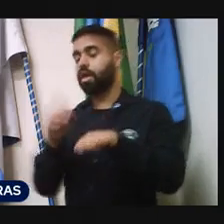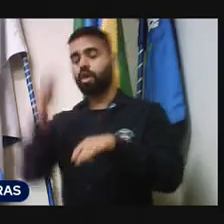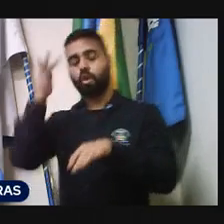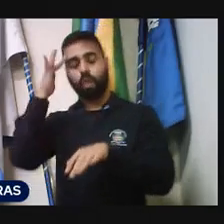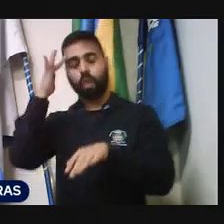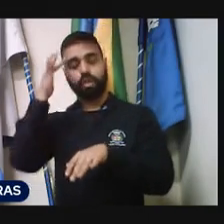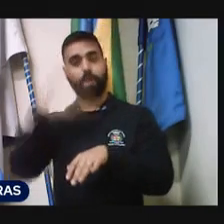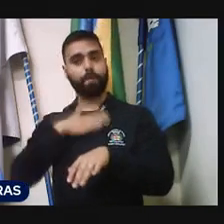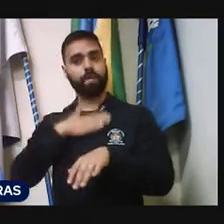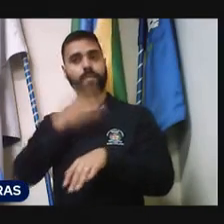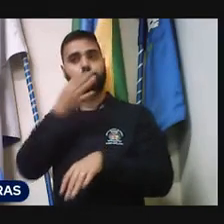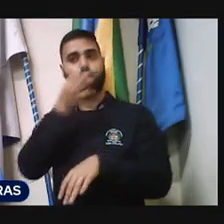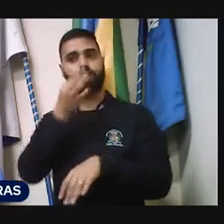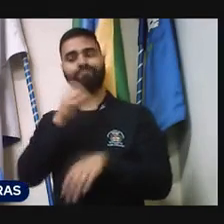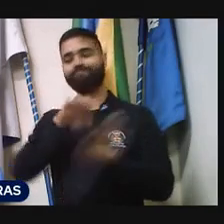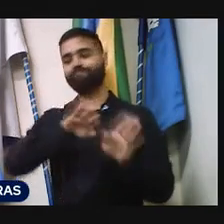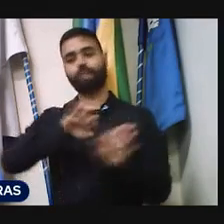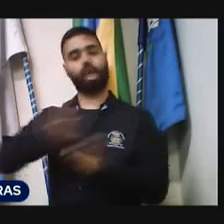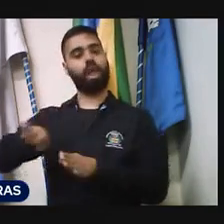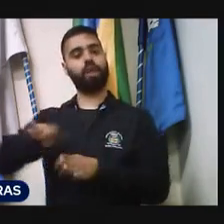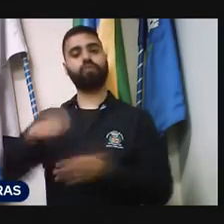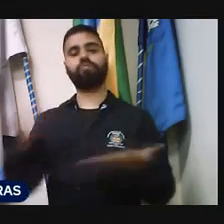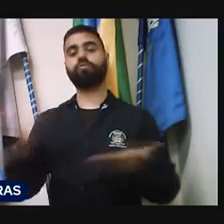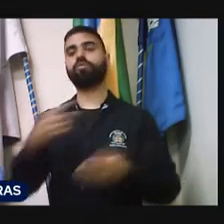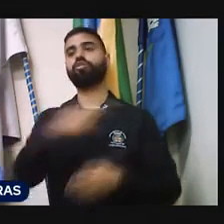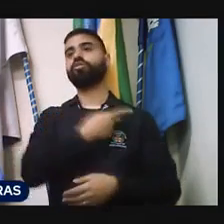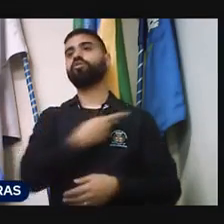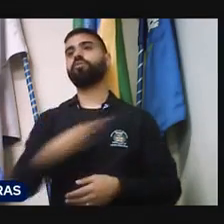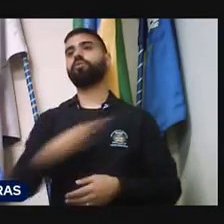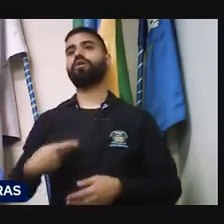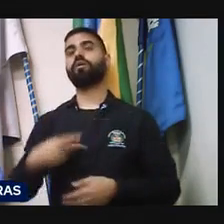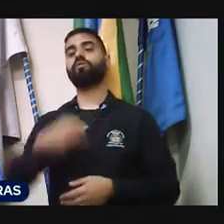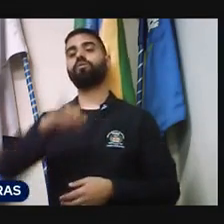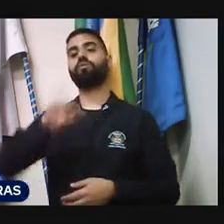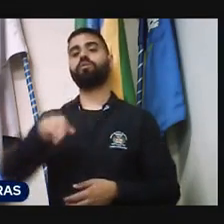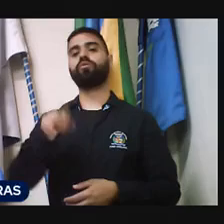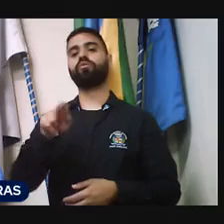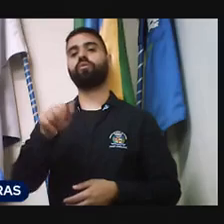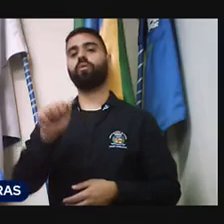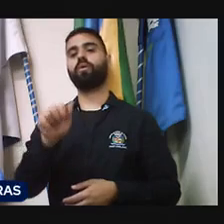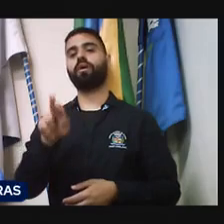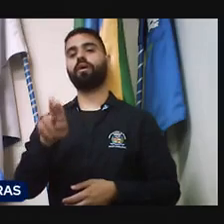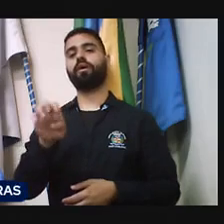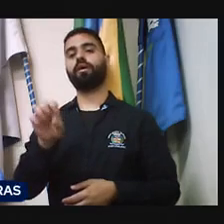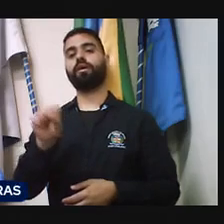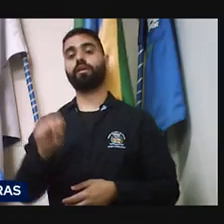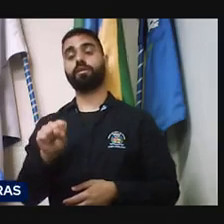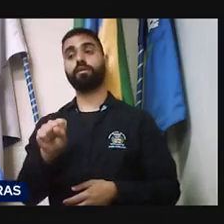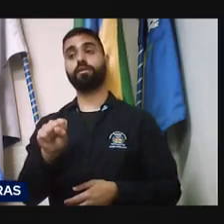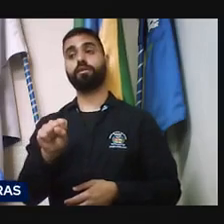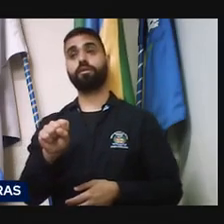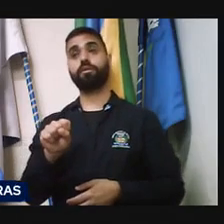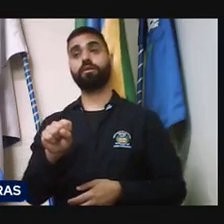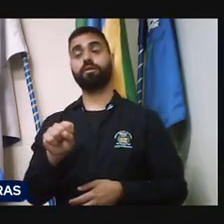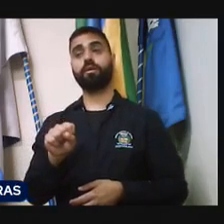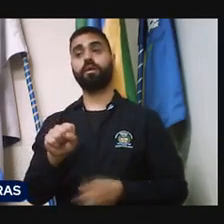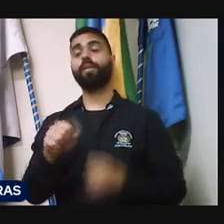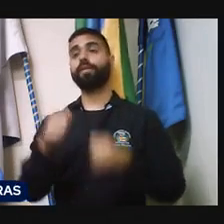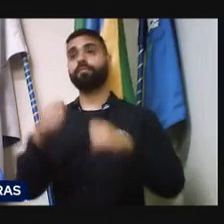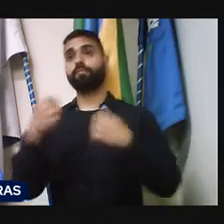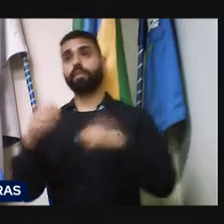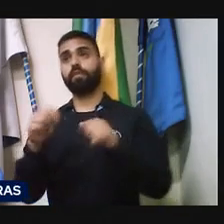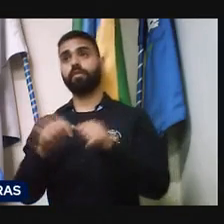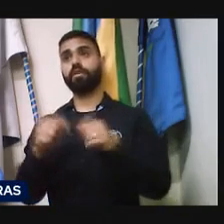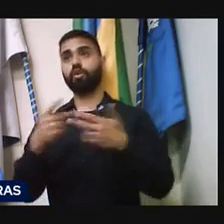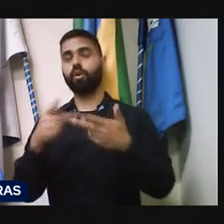Acho que deveria ser afastado hoje o senhor Juarez para que as medidas cabíveis sejam realmente